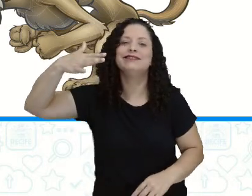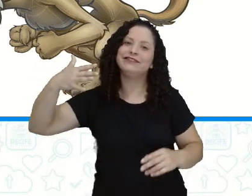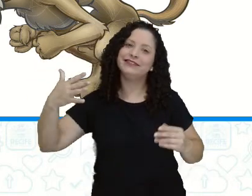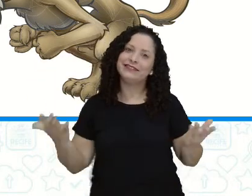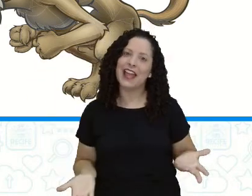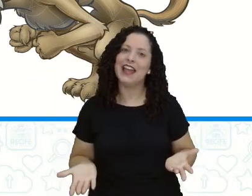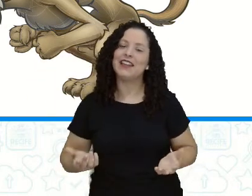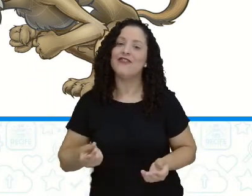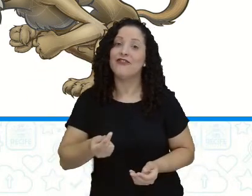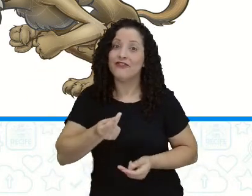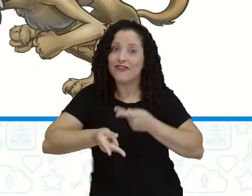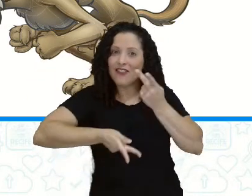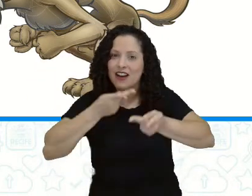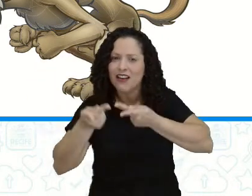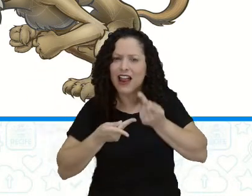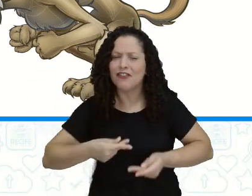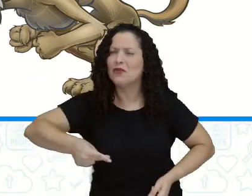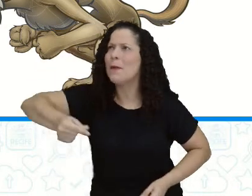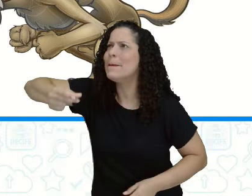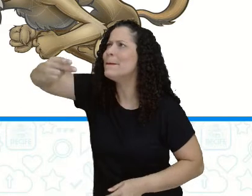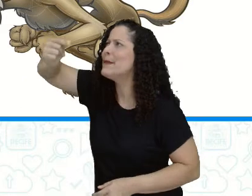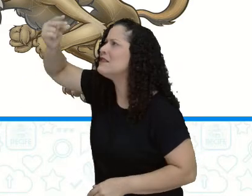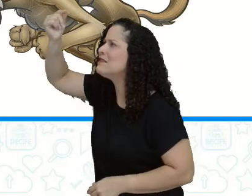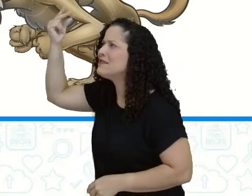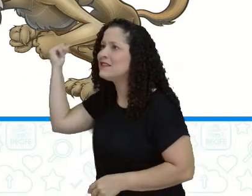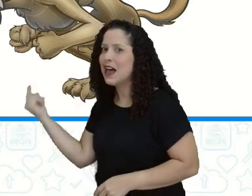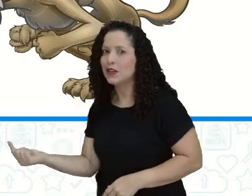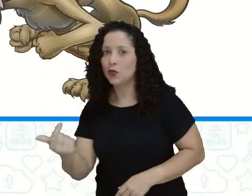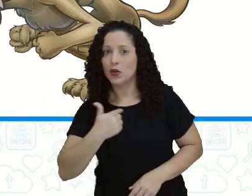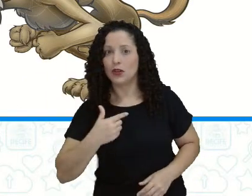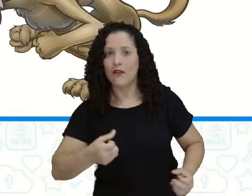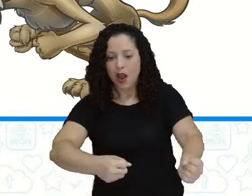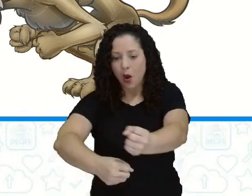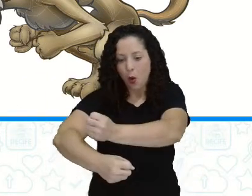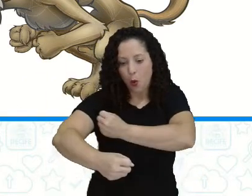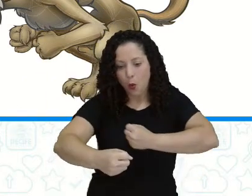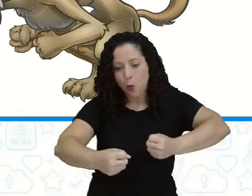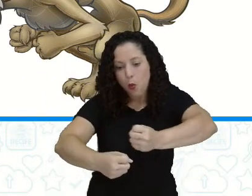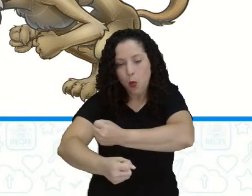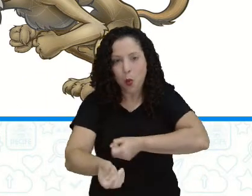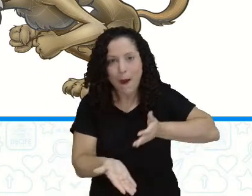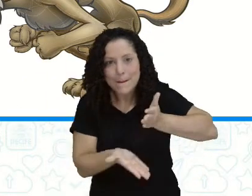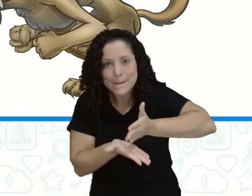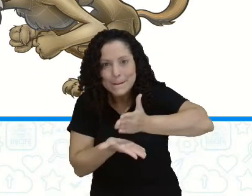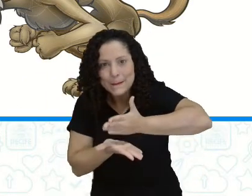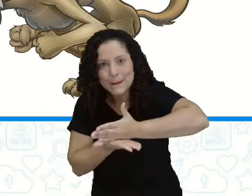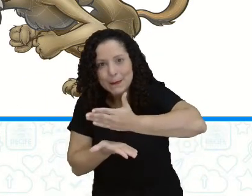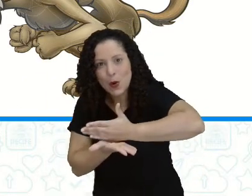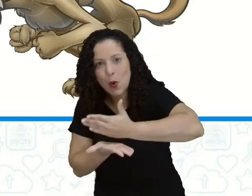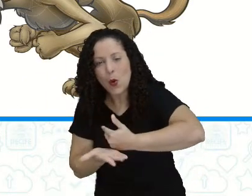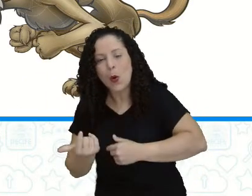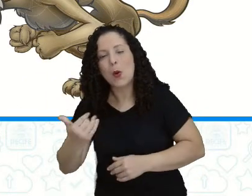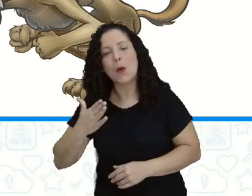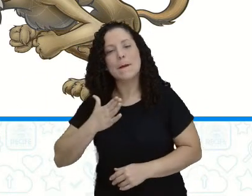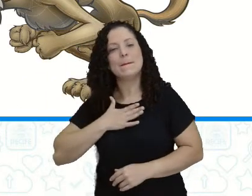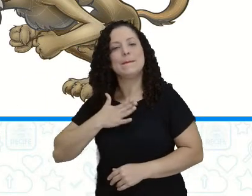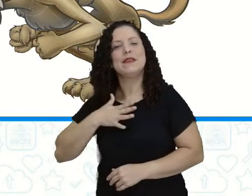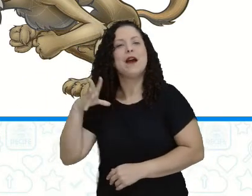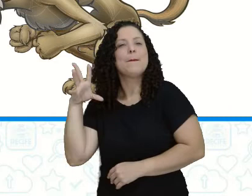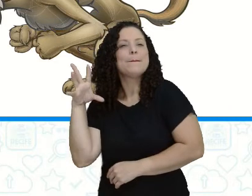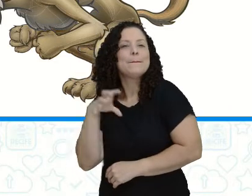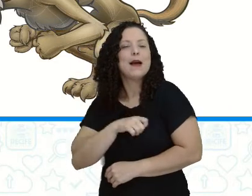do era uma vez, eu estava fazendo um bolo de aniversário para a minha querida e